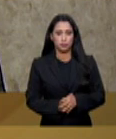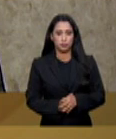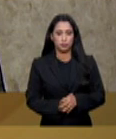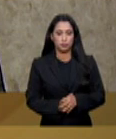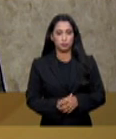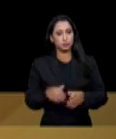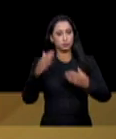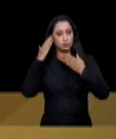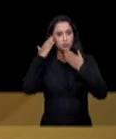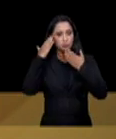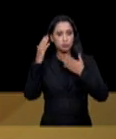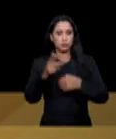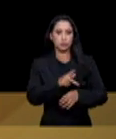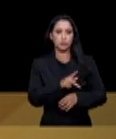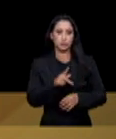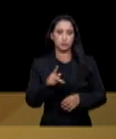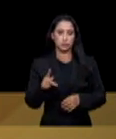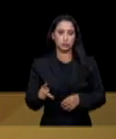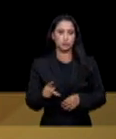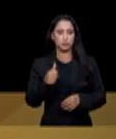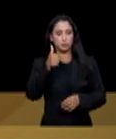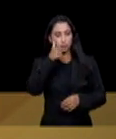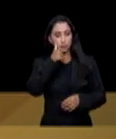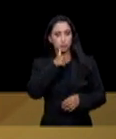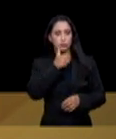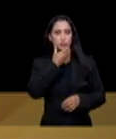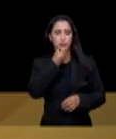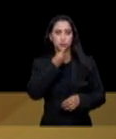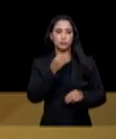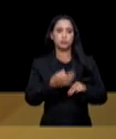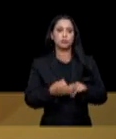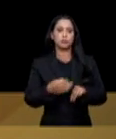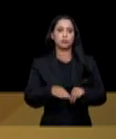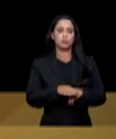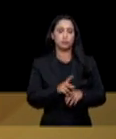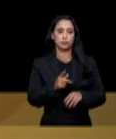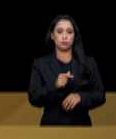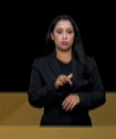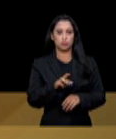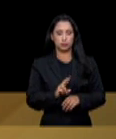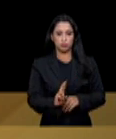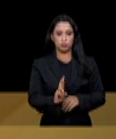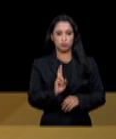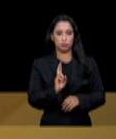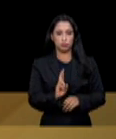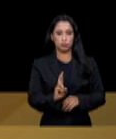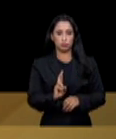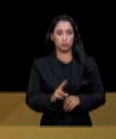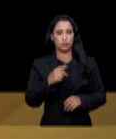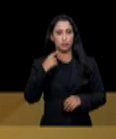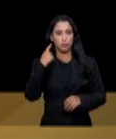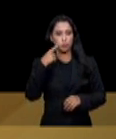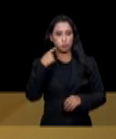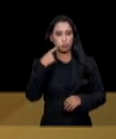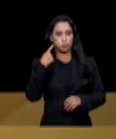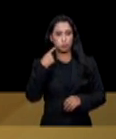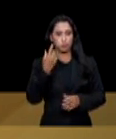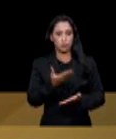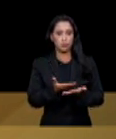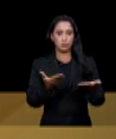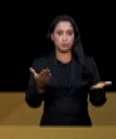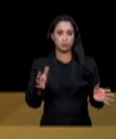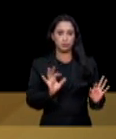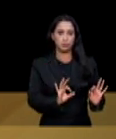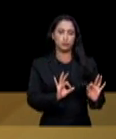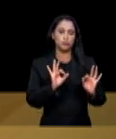Obrigado, senhor presidente, senhoras ministras, senhores ministros, senhor procurador-geral, as advogadas e advogados que